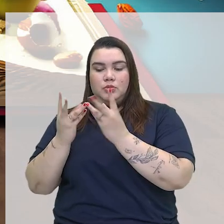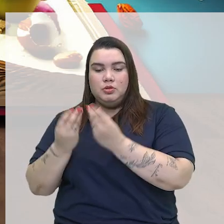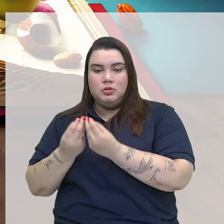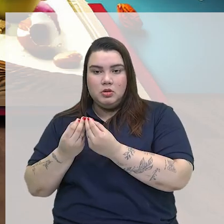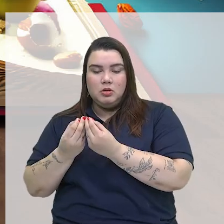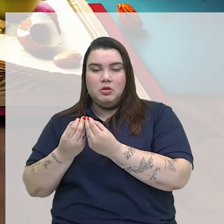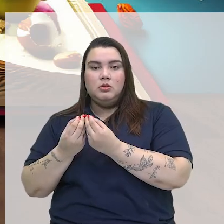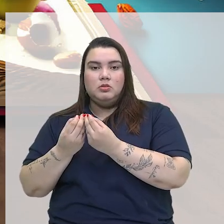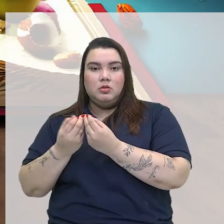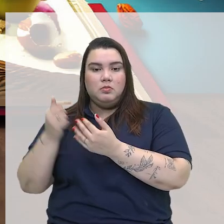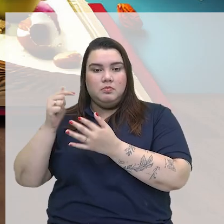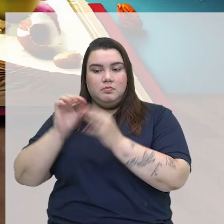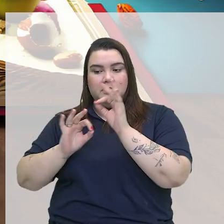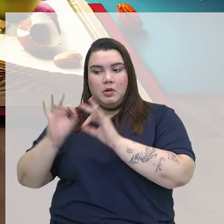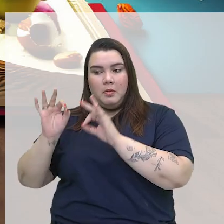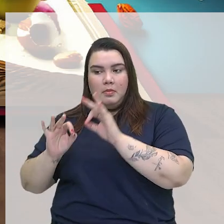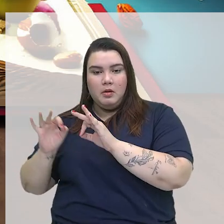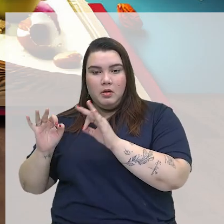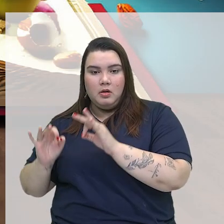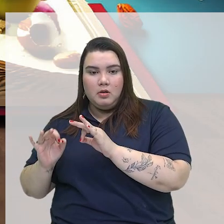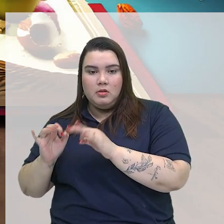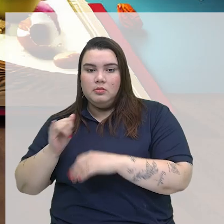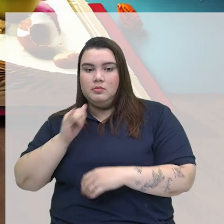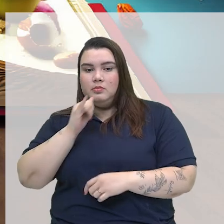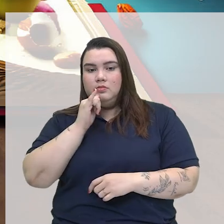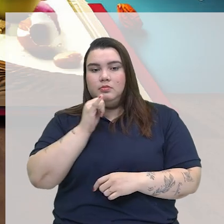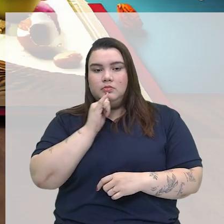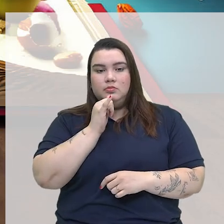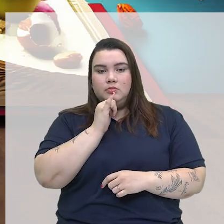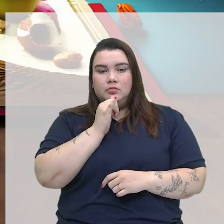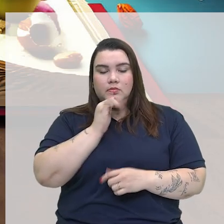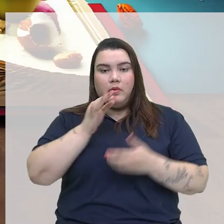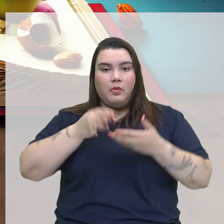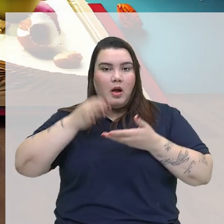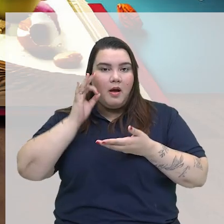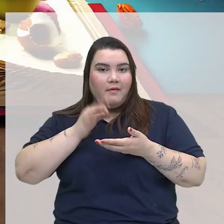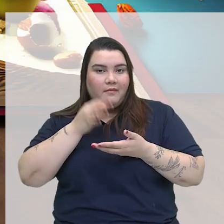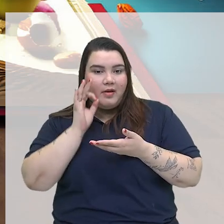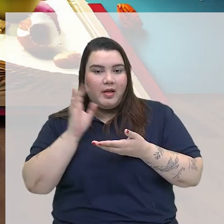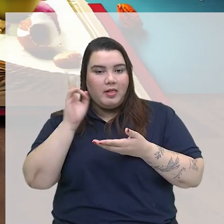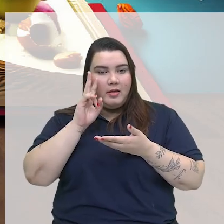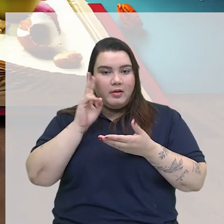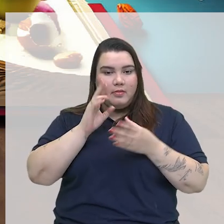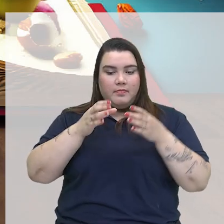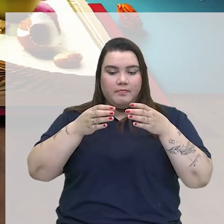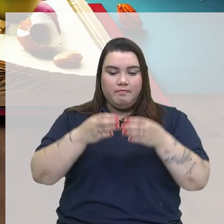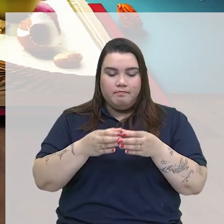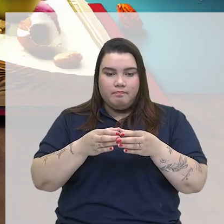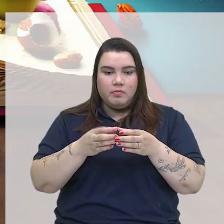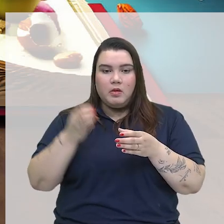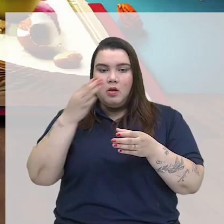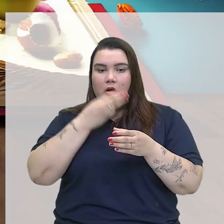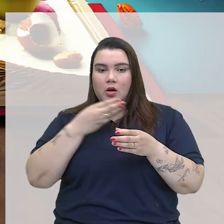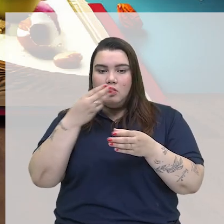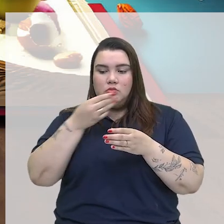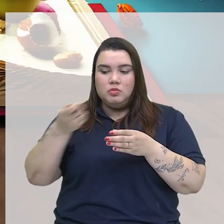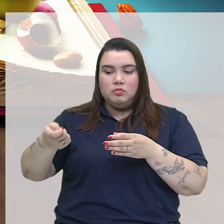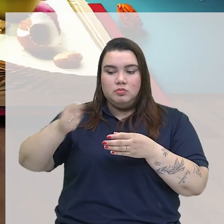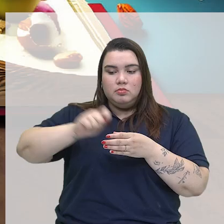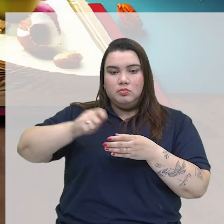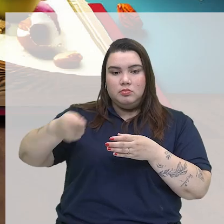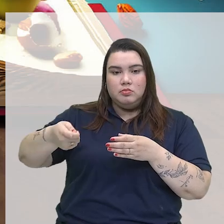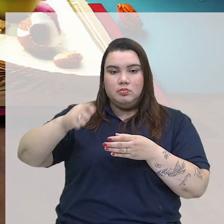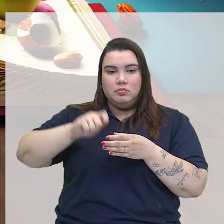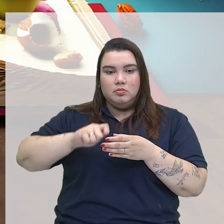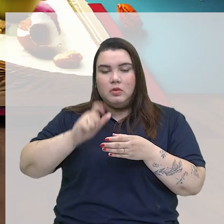substâncias, né, quando você está preparando algo, como por exemplo aí o café, onde você coloca o açúcar,